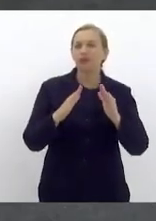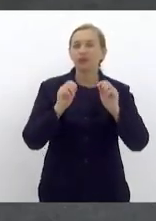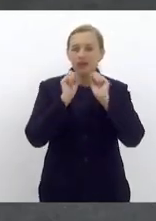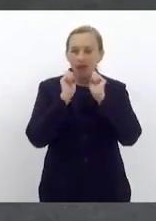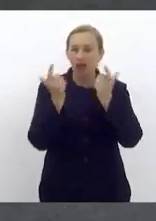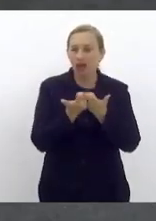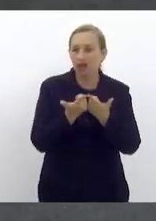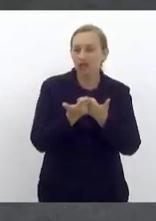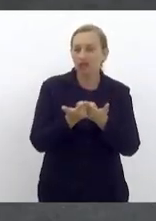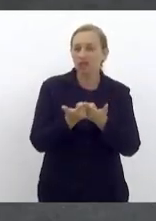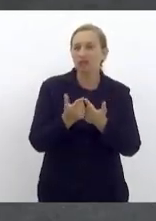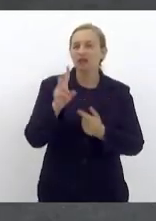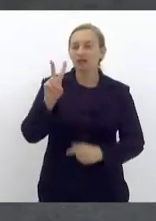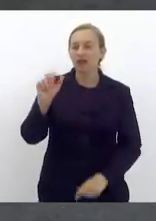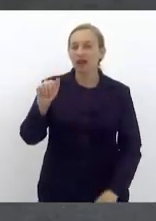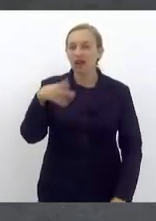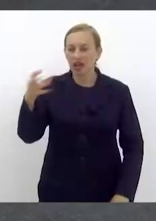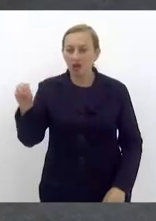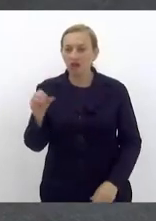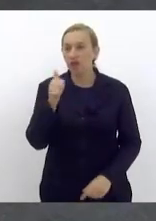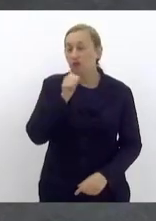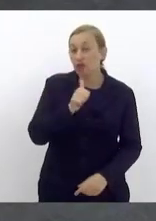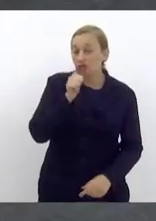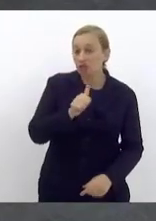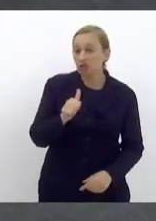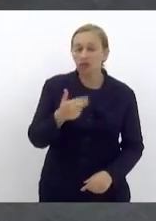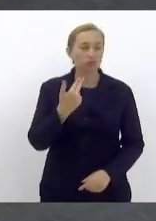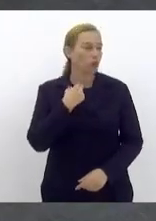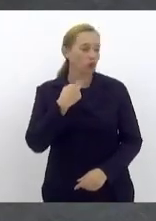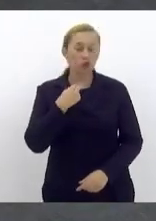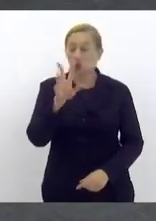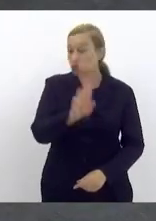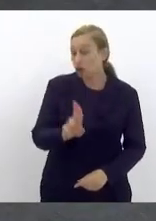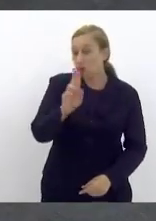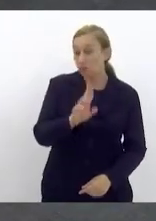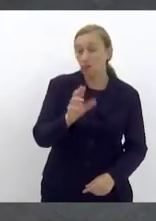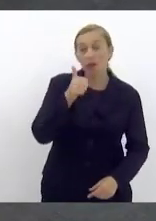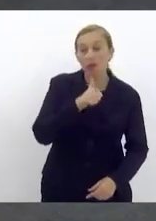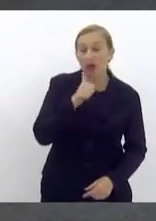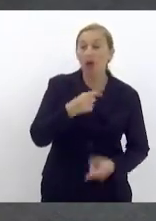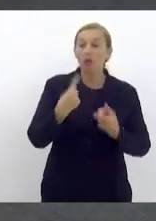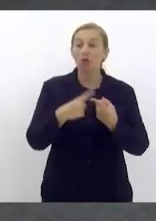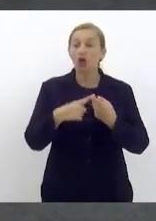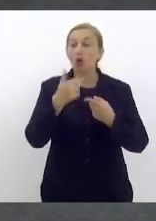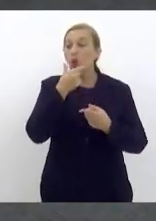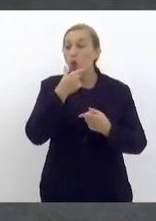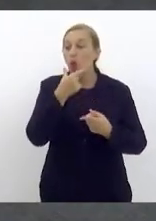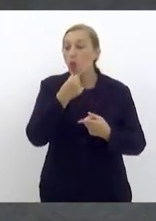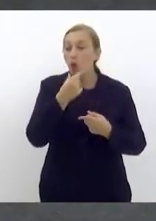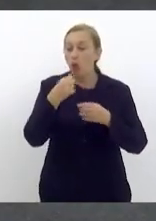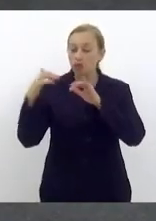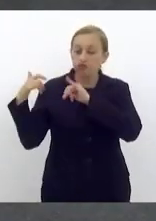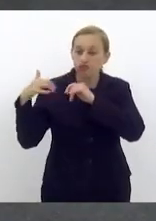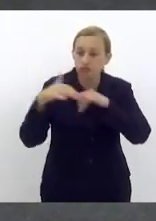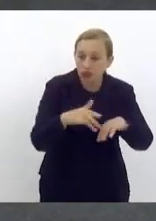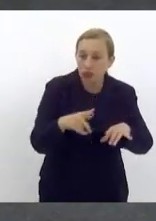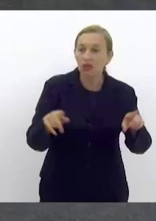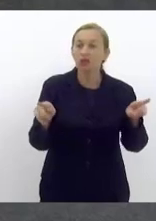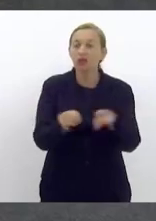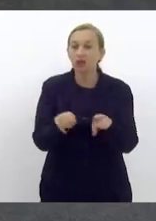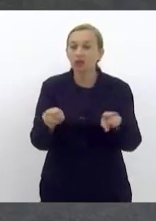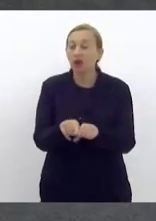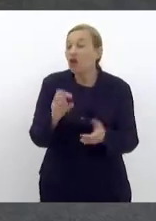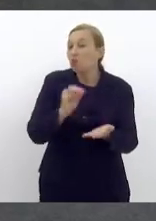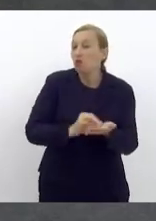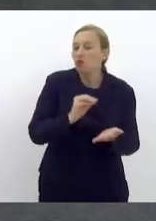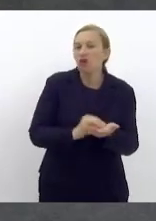feminino, sequer o vagão feminino pode ser utilizado pelas mulheres, porque os homens estão invadindo o vagão feminino por